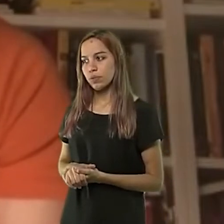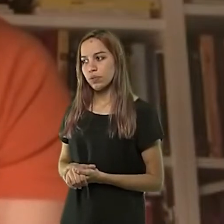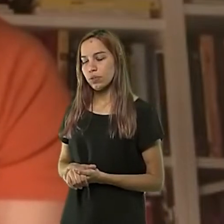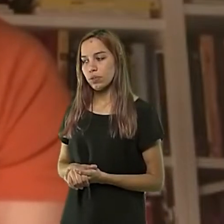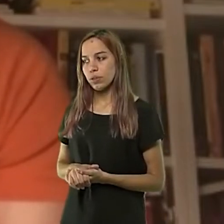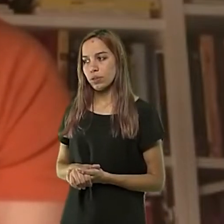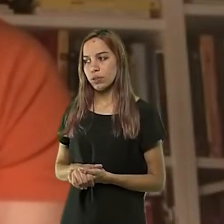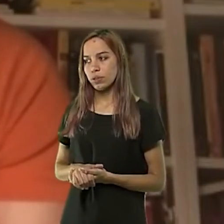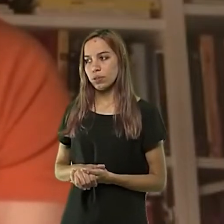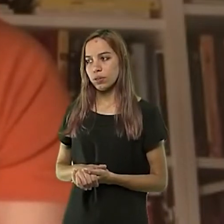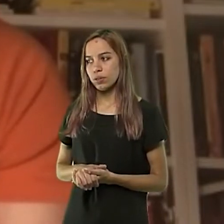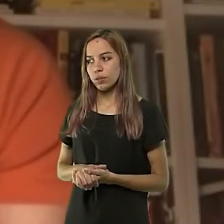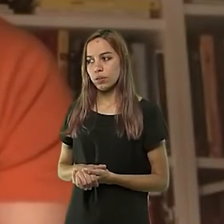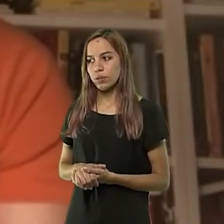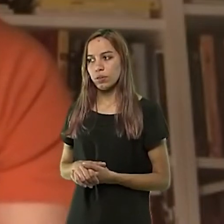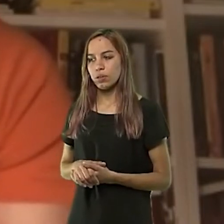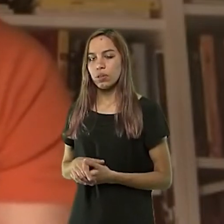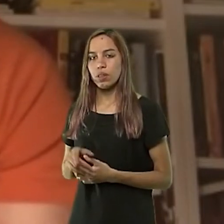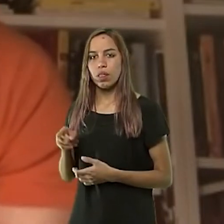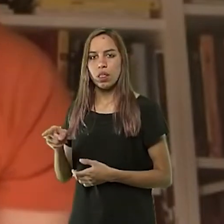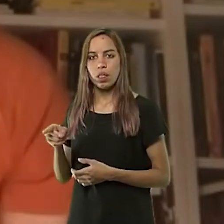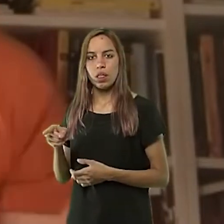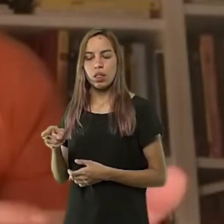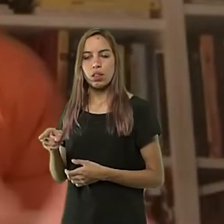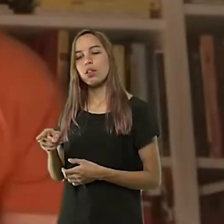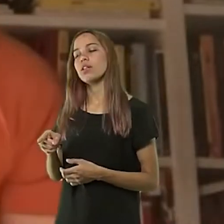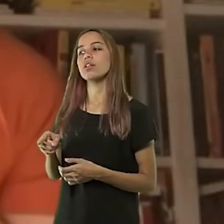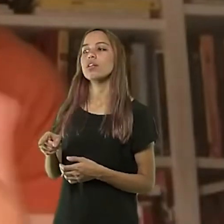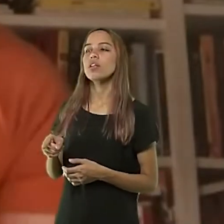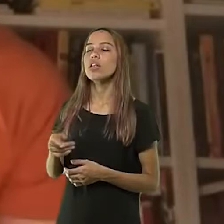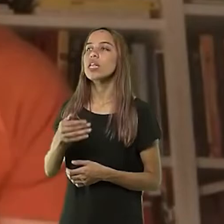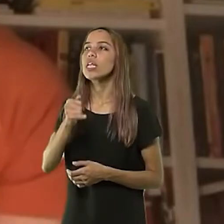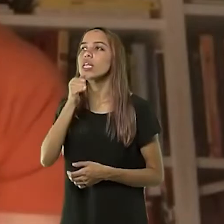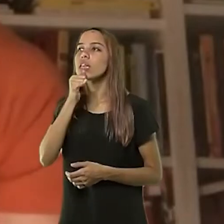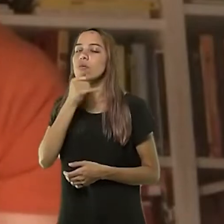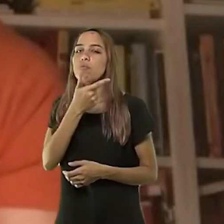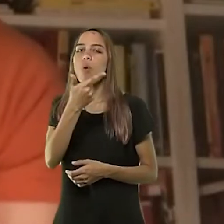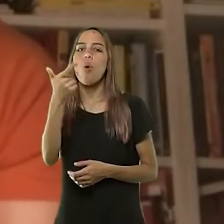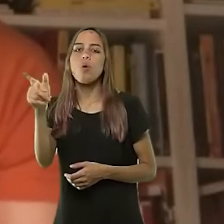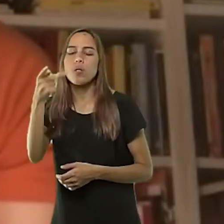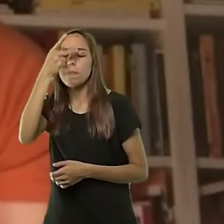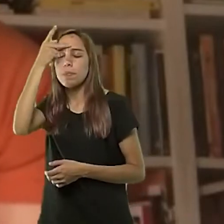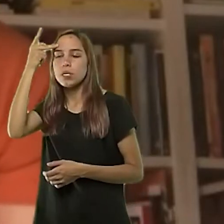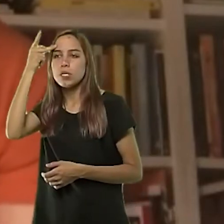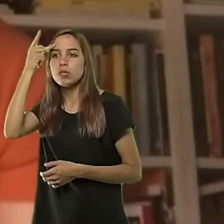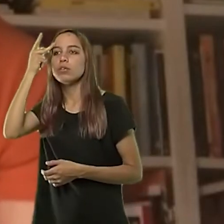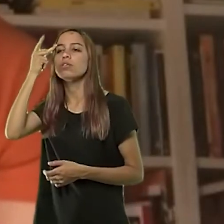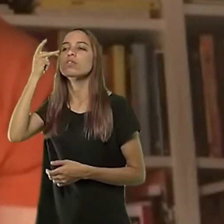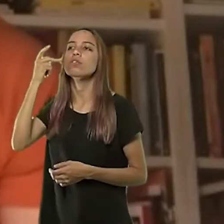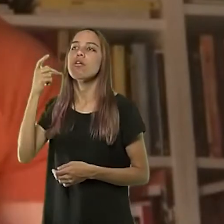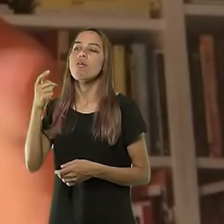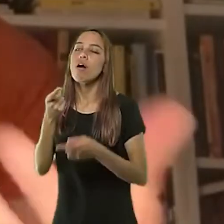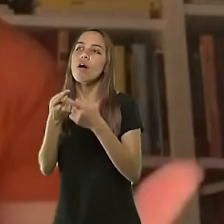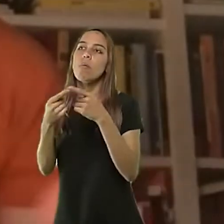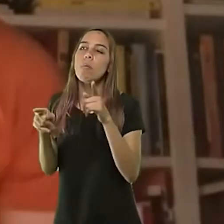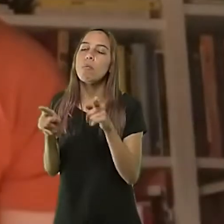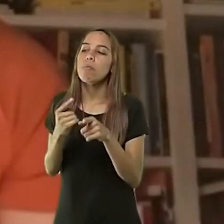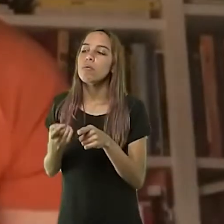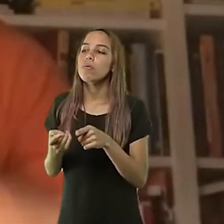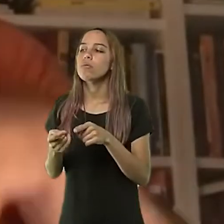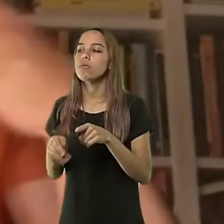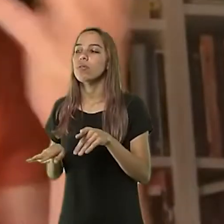falo, casou-se com o Gustav Mahler, com o compositor, depois com o arquiteto Gropius, e teve